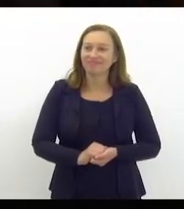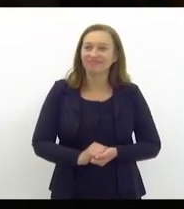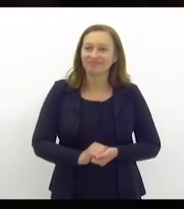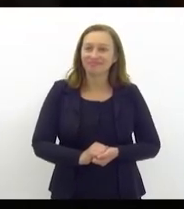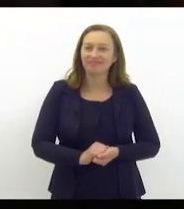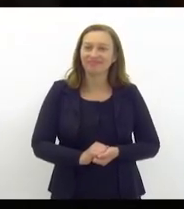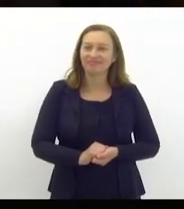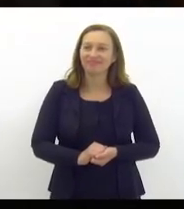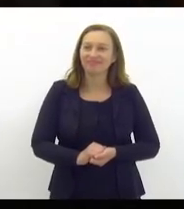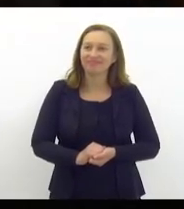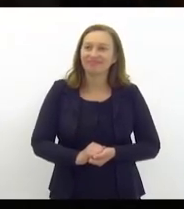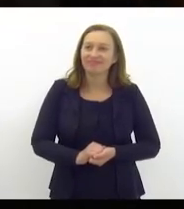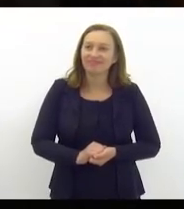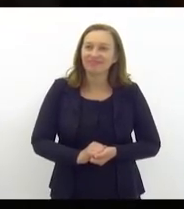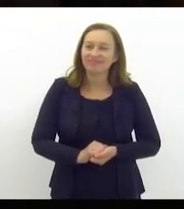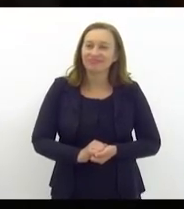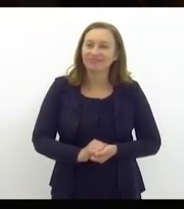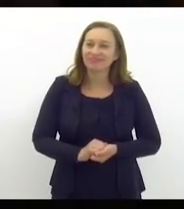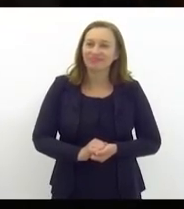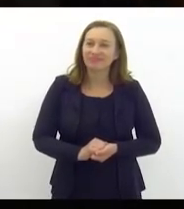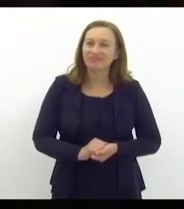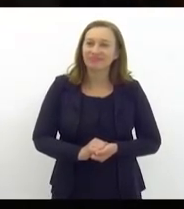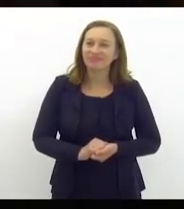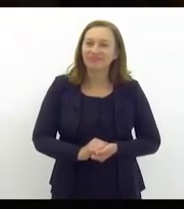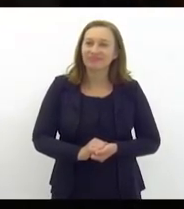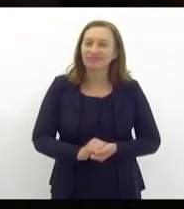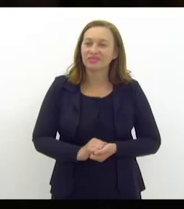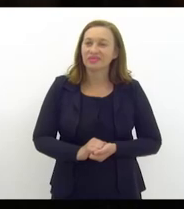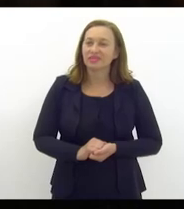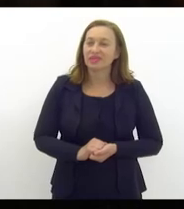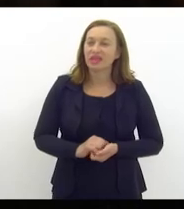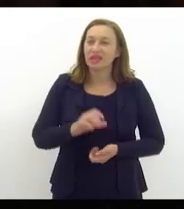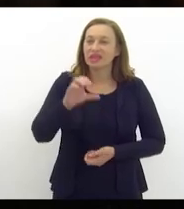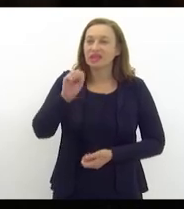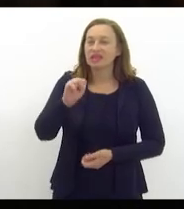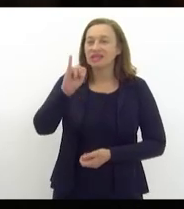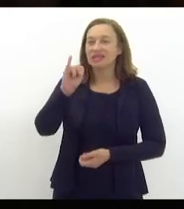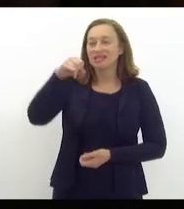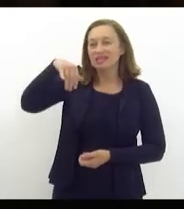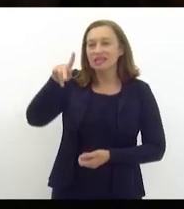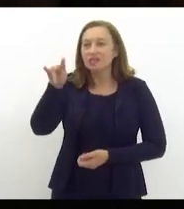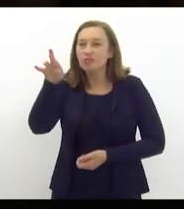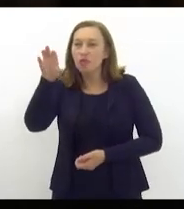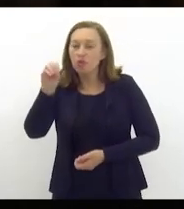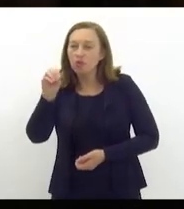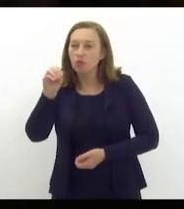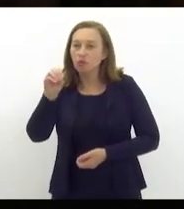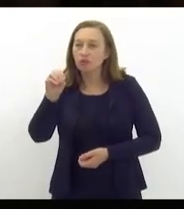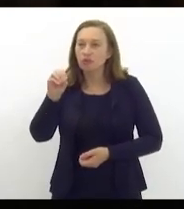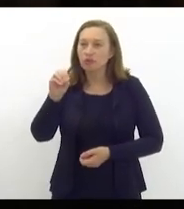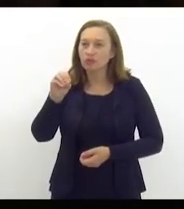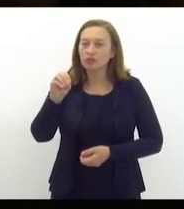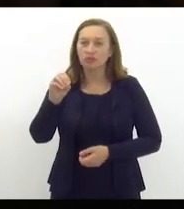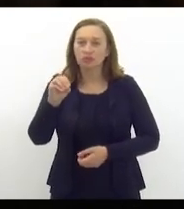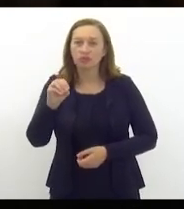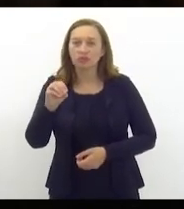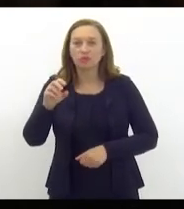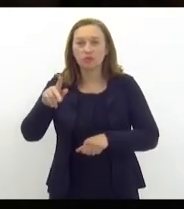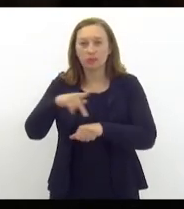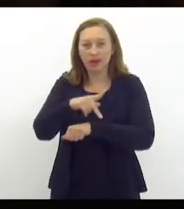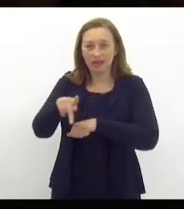isso. Querido símbolo da pátria. Então, estou querendo